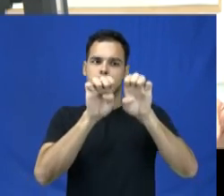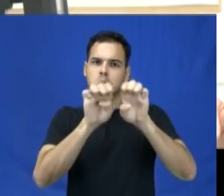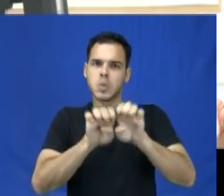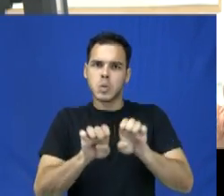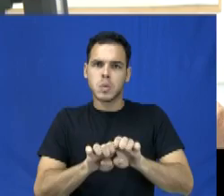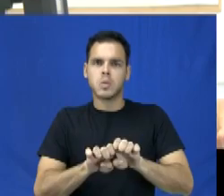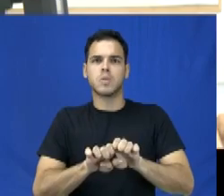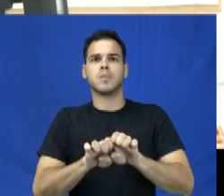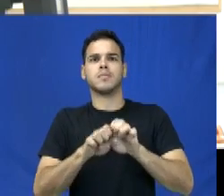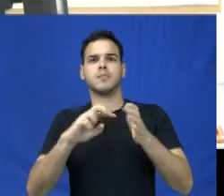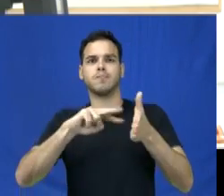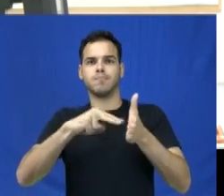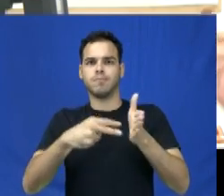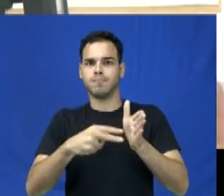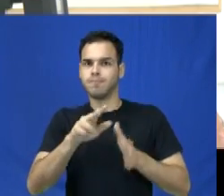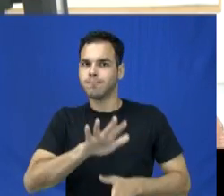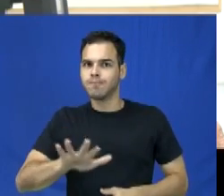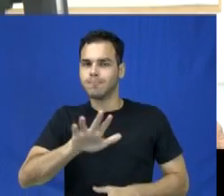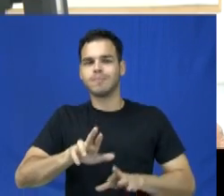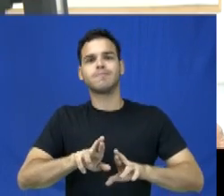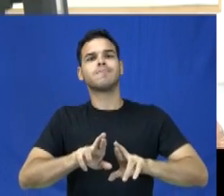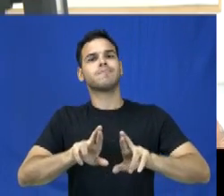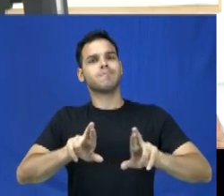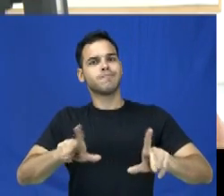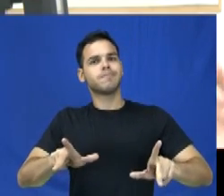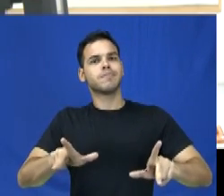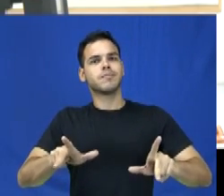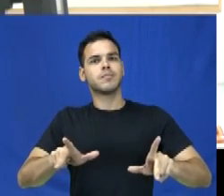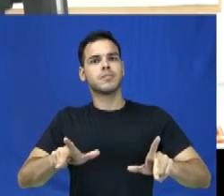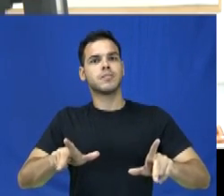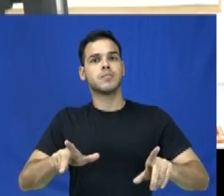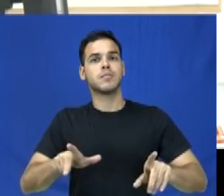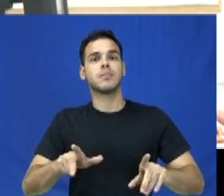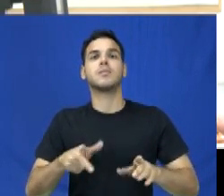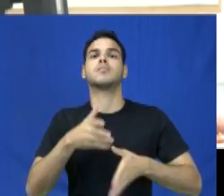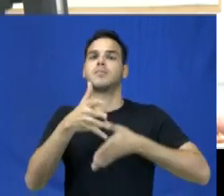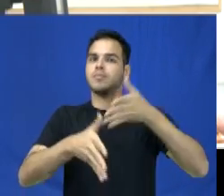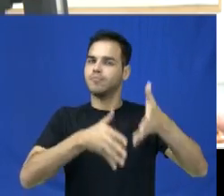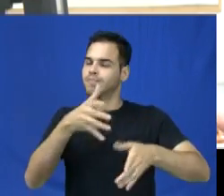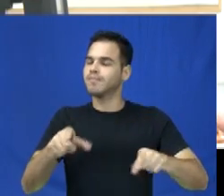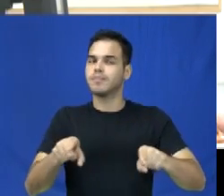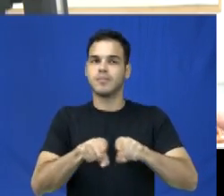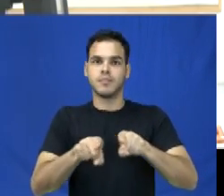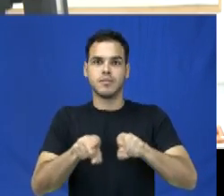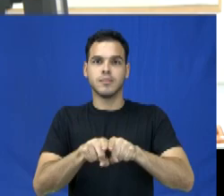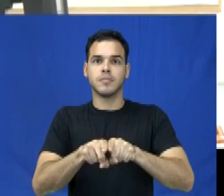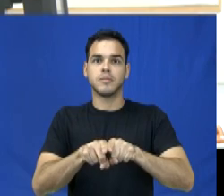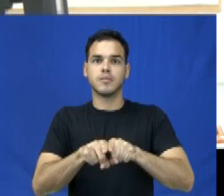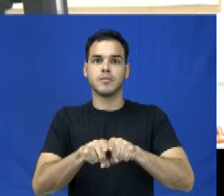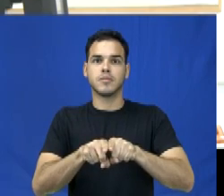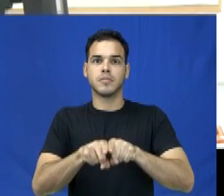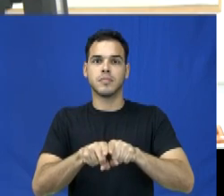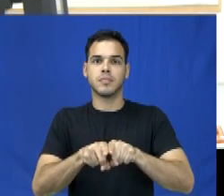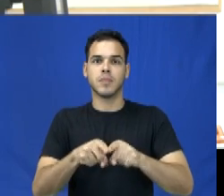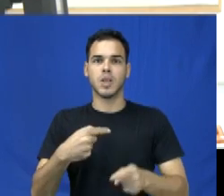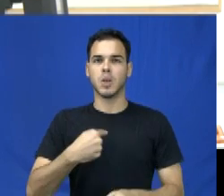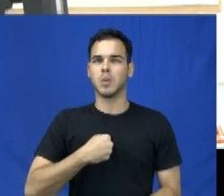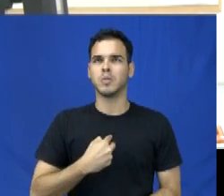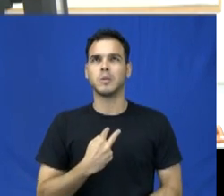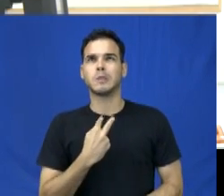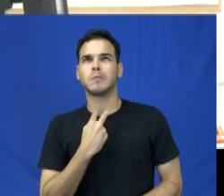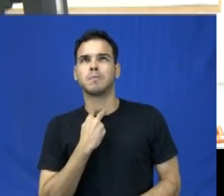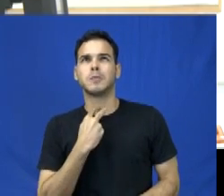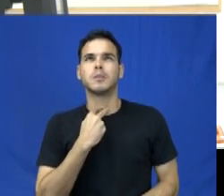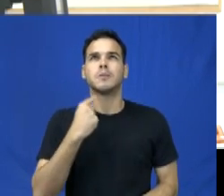completamente diferente. A sintática e principalmente a semântica. E a língua de sinais é a mesma coisa. Então, eu